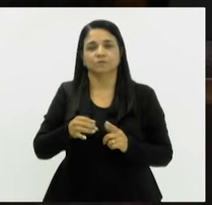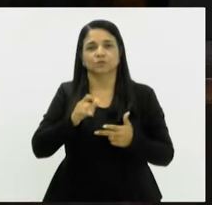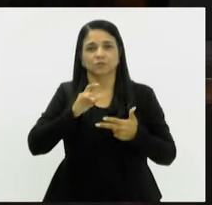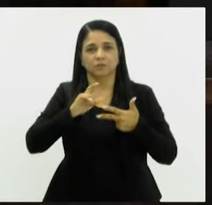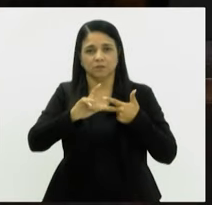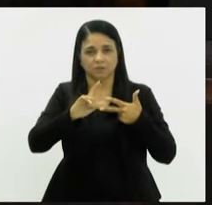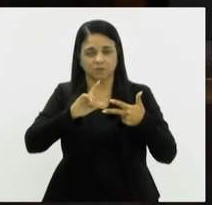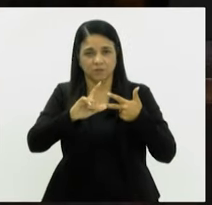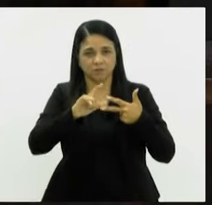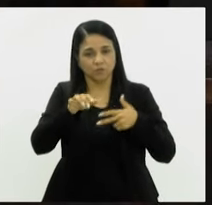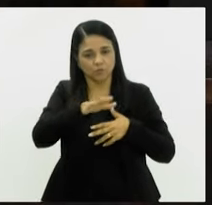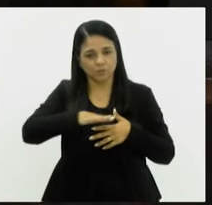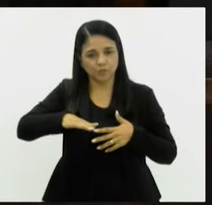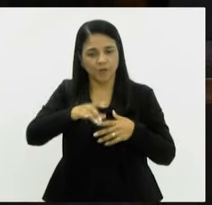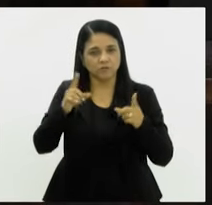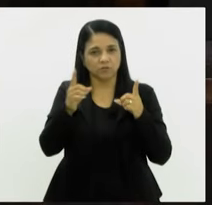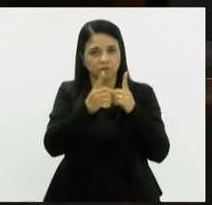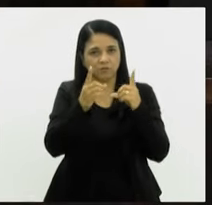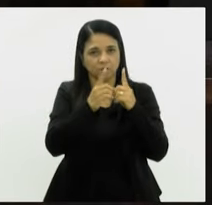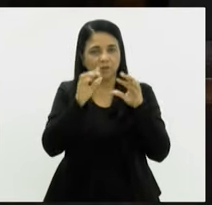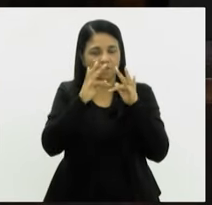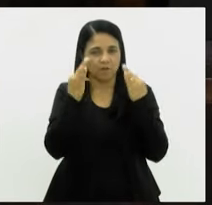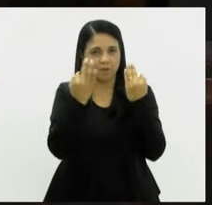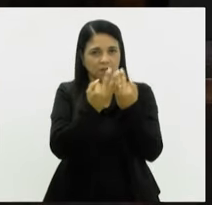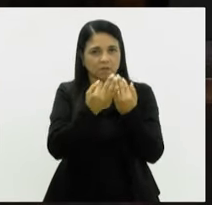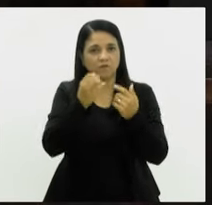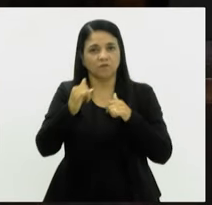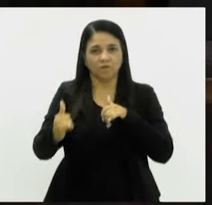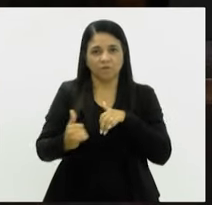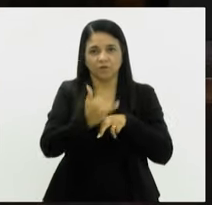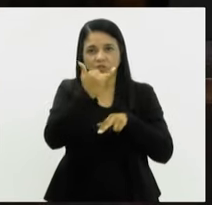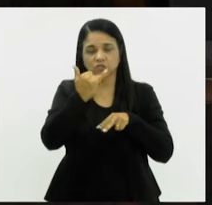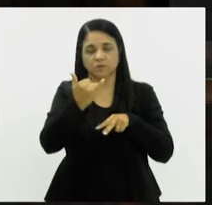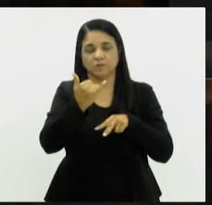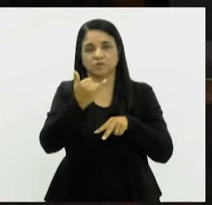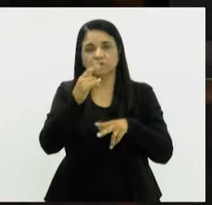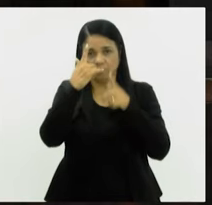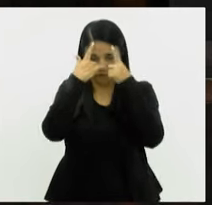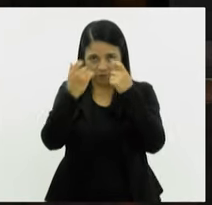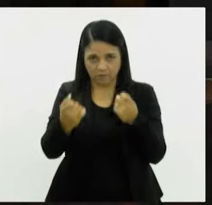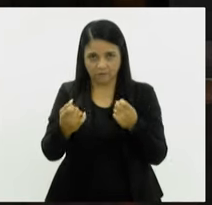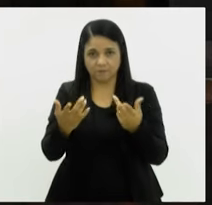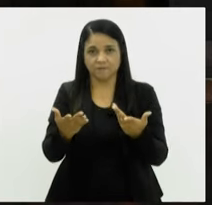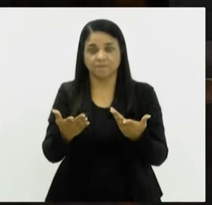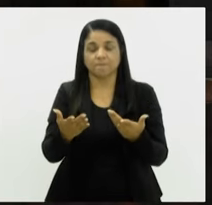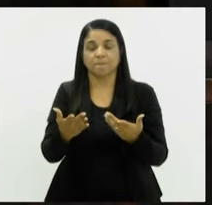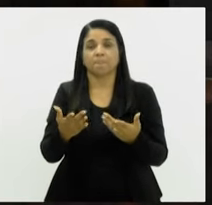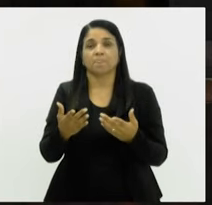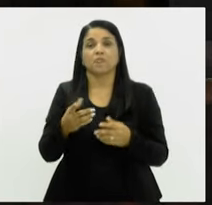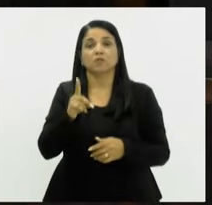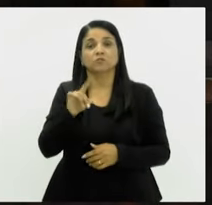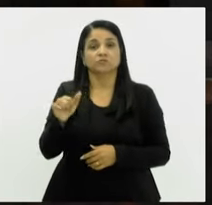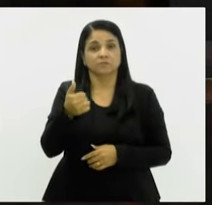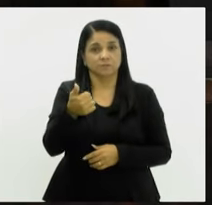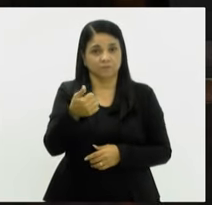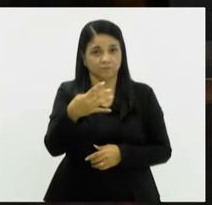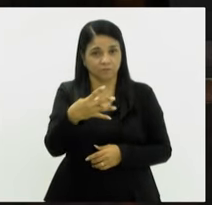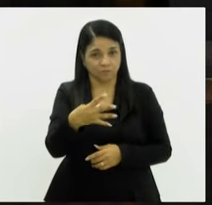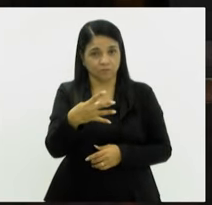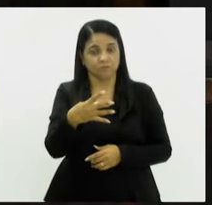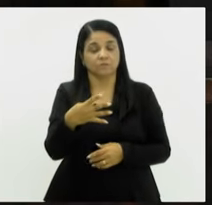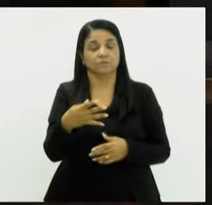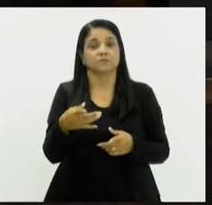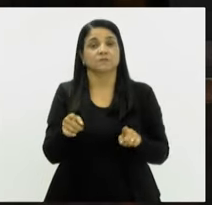um espaço de atendimento às familiares vítimas de violência. Então, o dia 14 também, assim como aprovamos